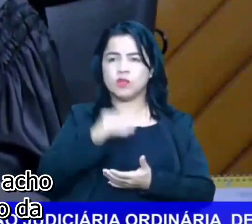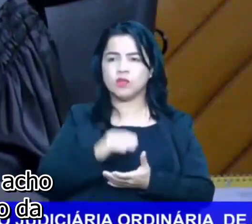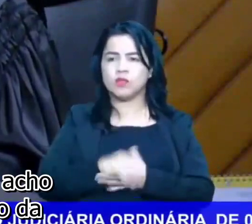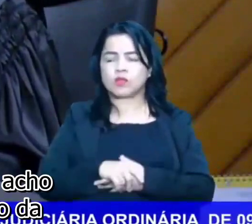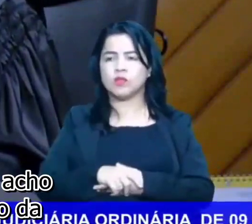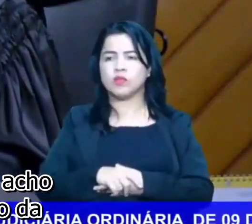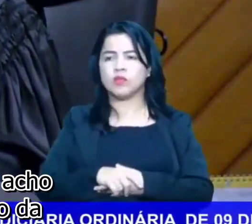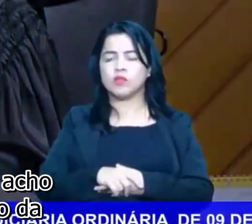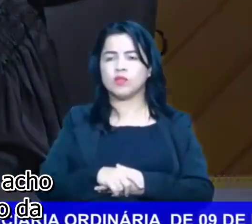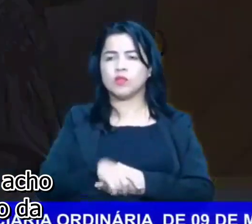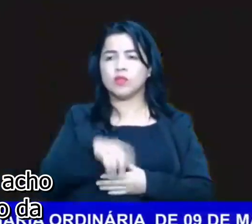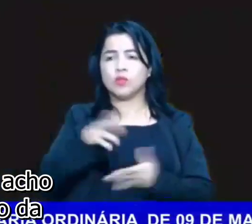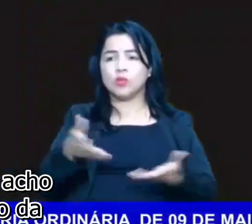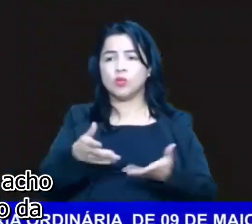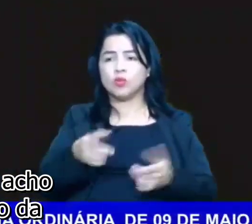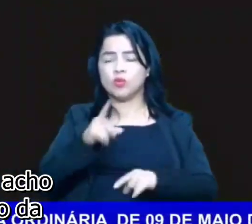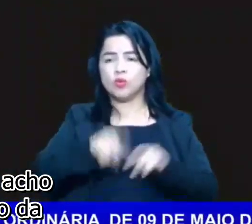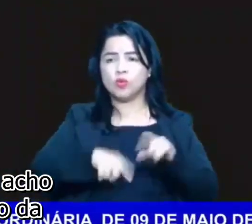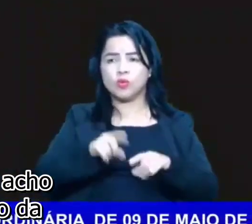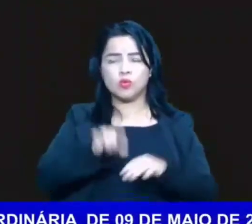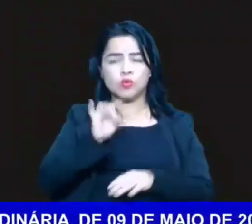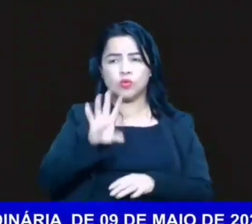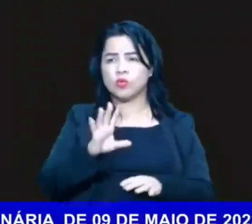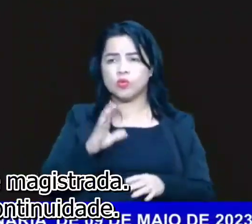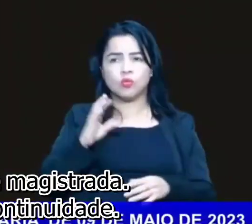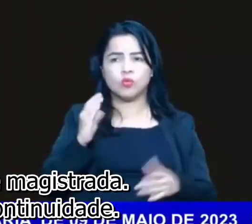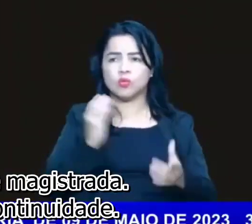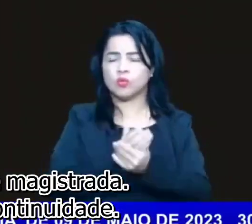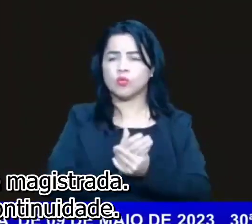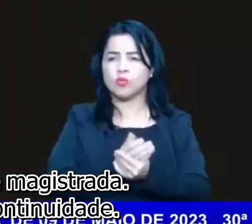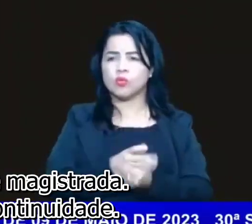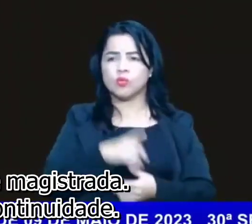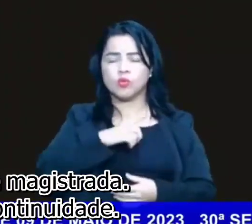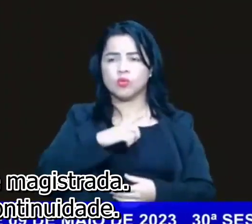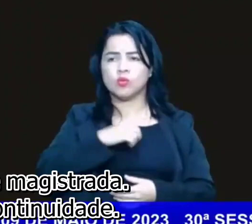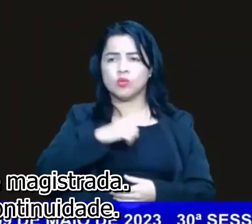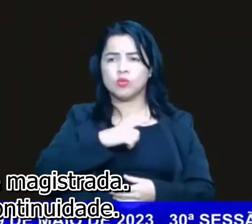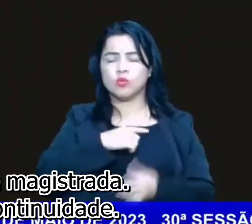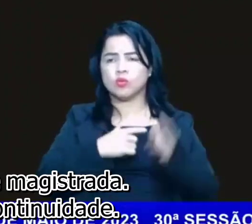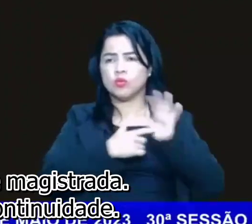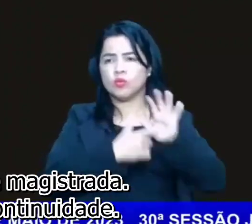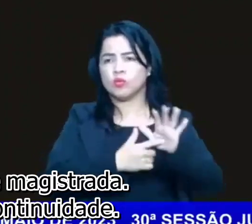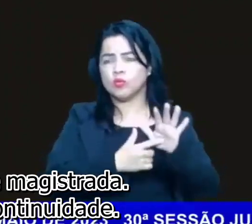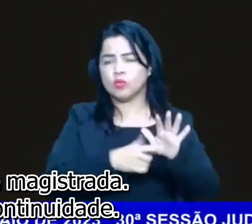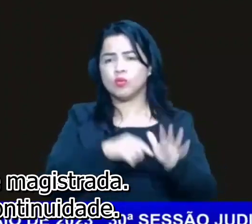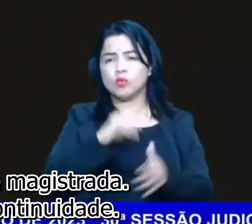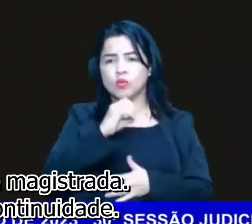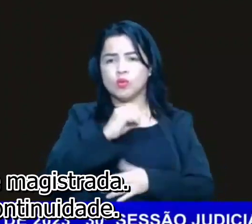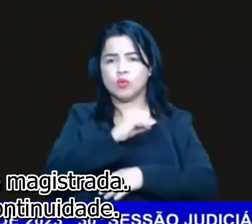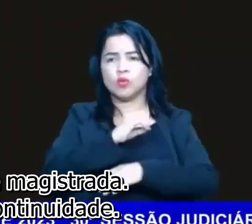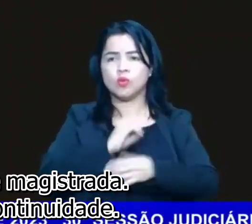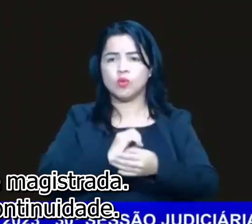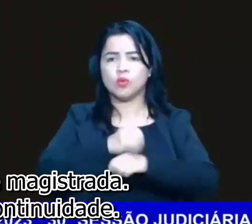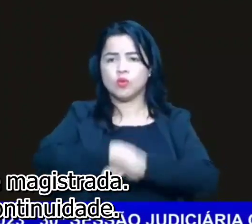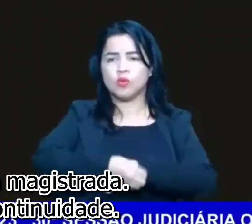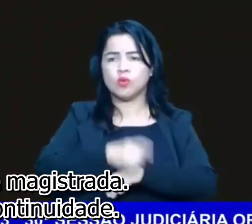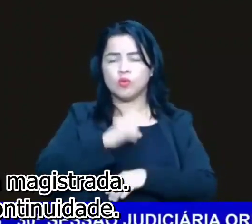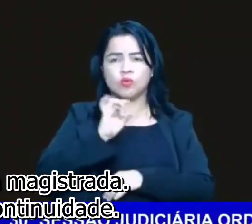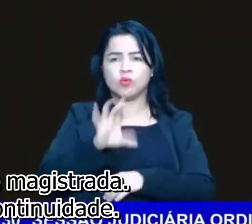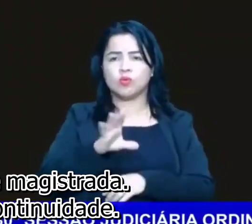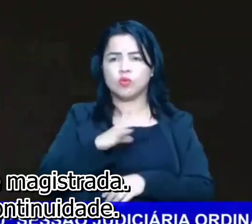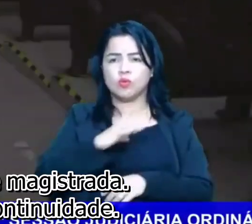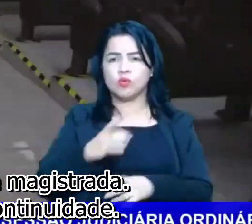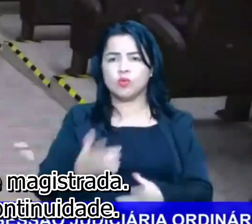que hoje o objeto mesmo era só o julgamento da questão que foi suscitada de ofício pela eminente magistrada. Me parece que era